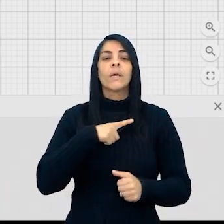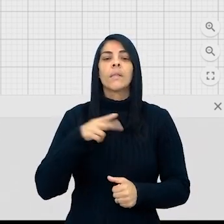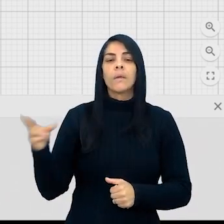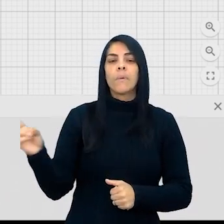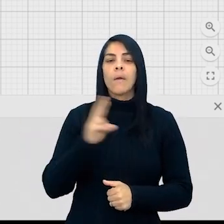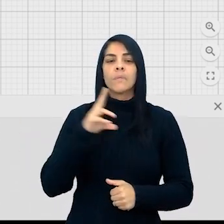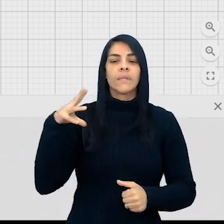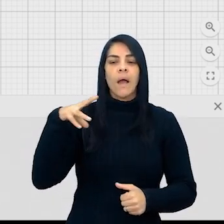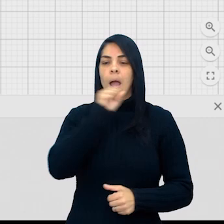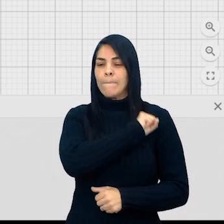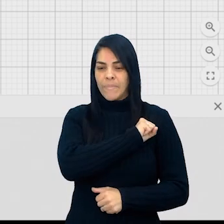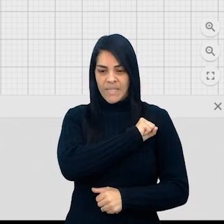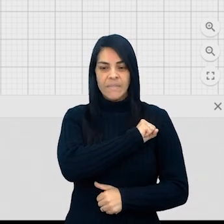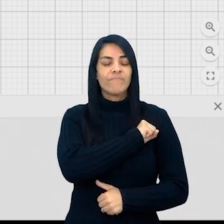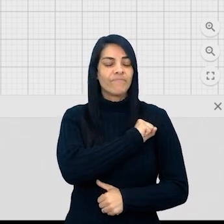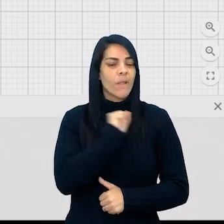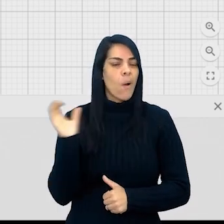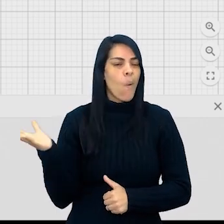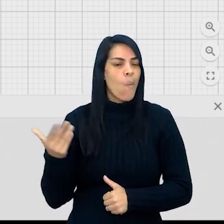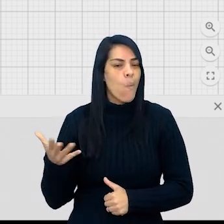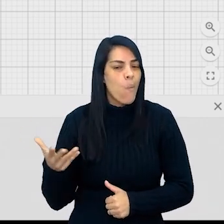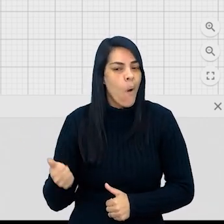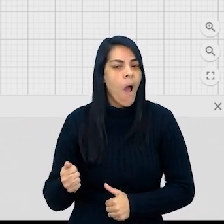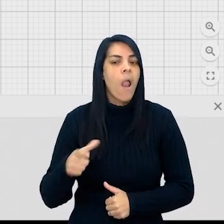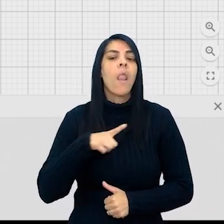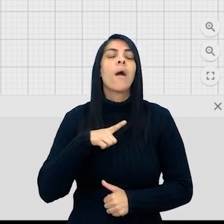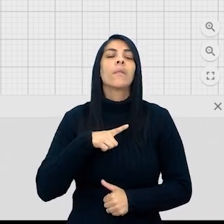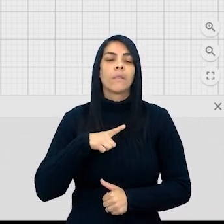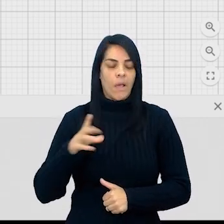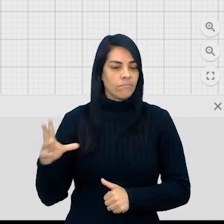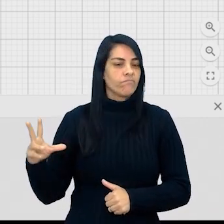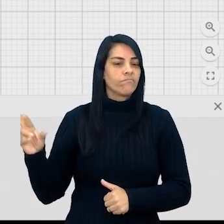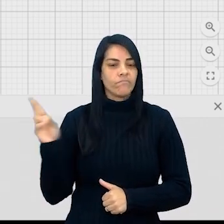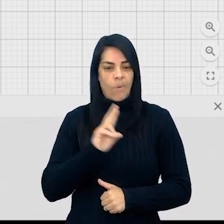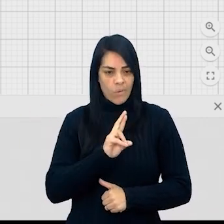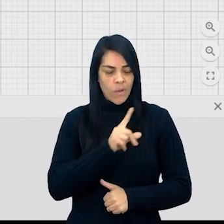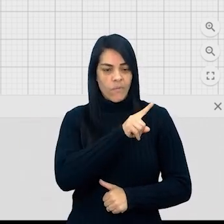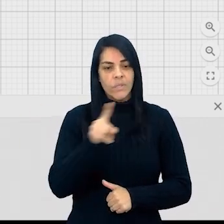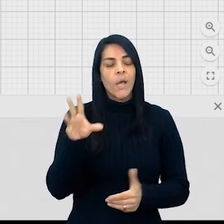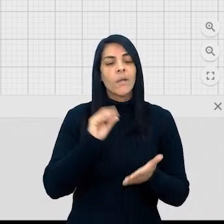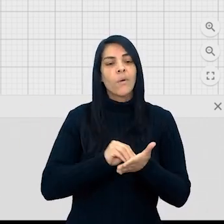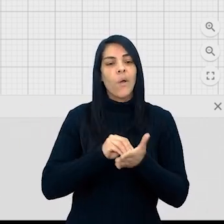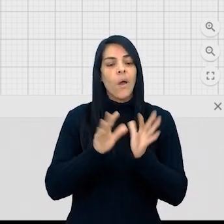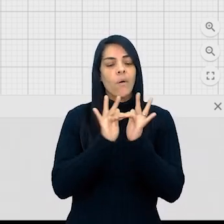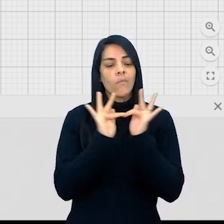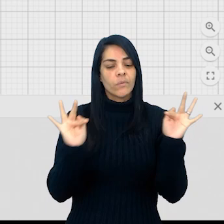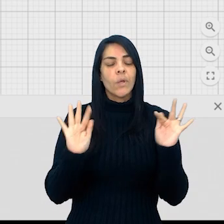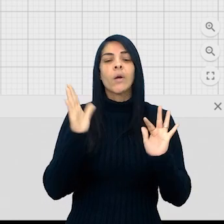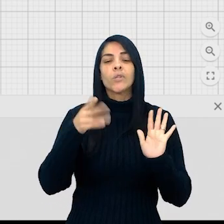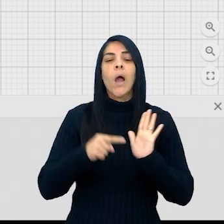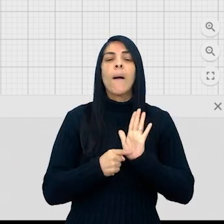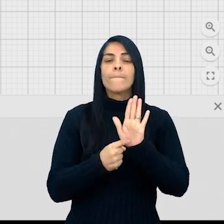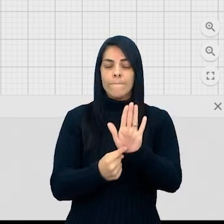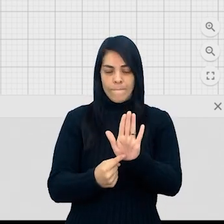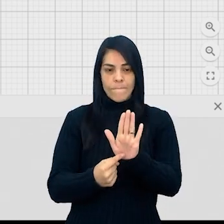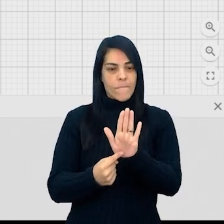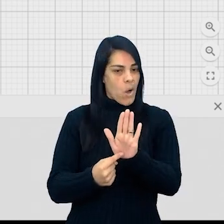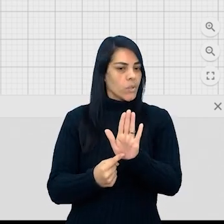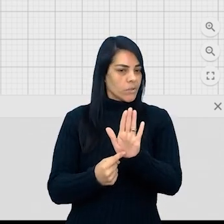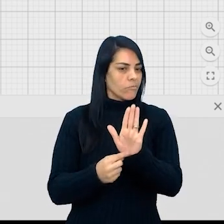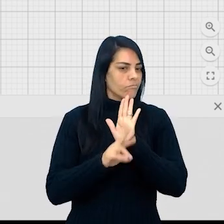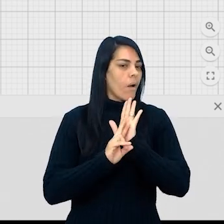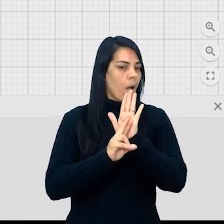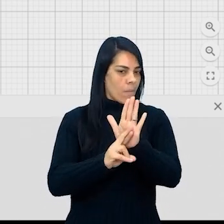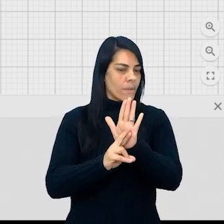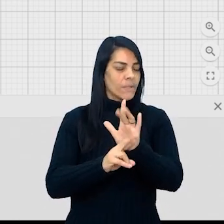É interessante isso, né, Ilana? Que tem uma resposta rápida, que você coloca a função, ele já apresenta a